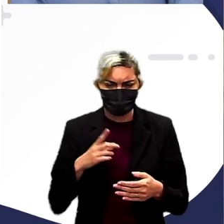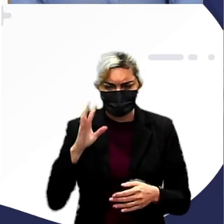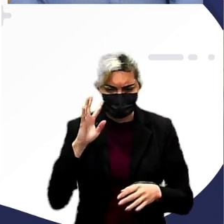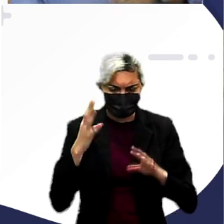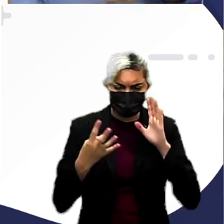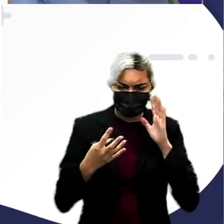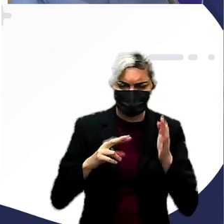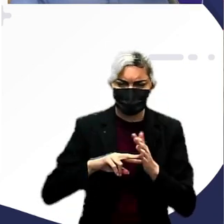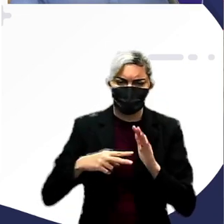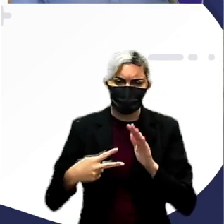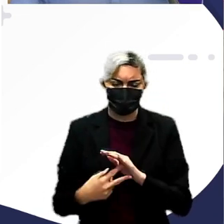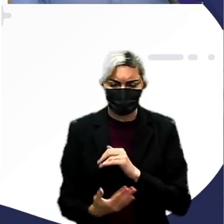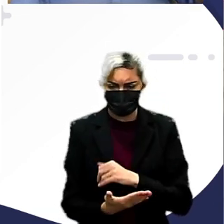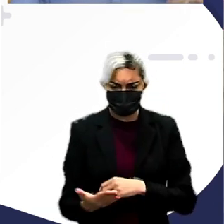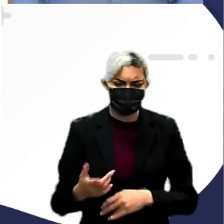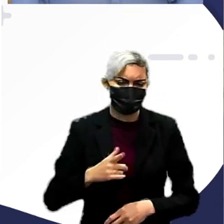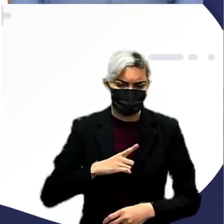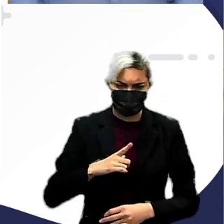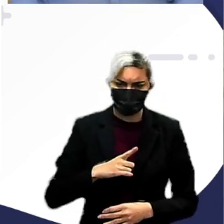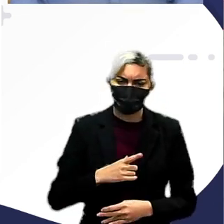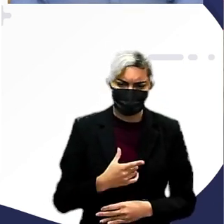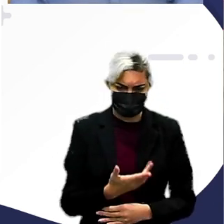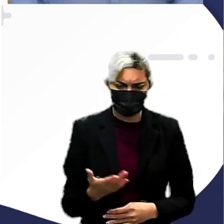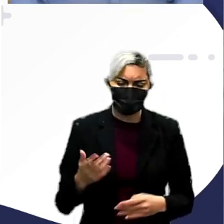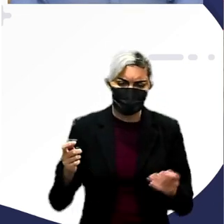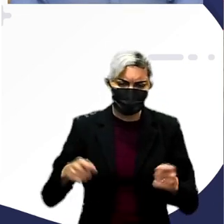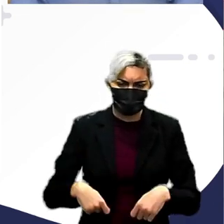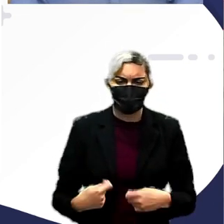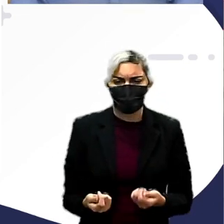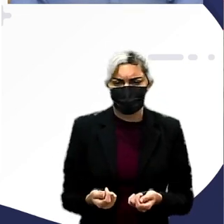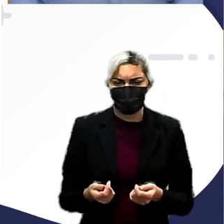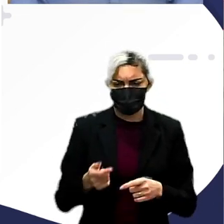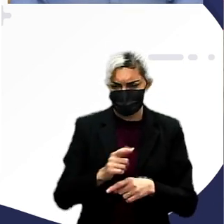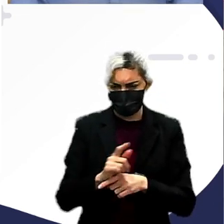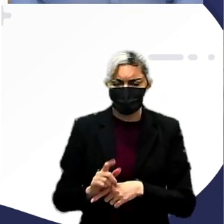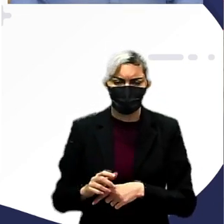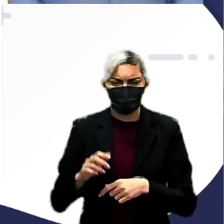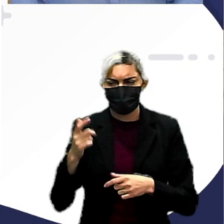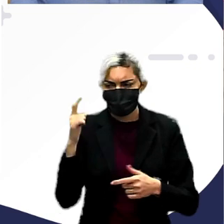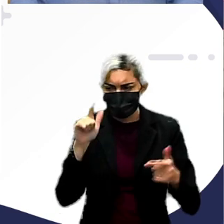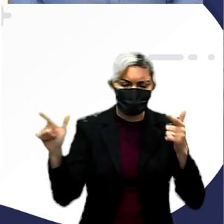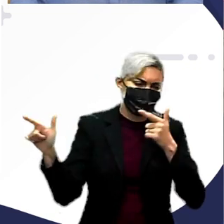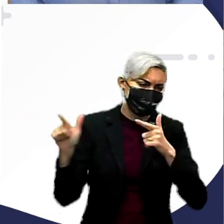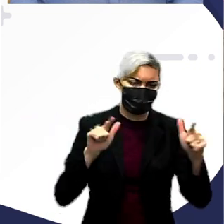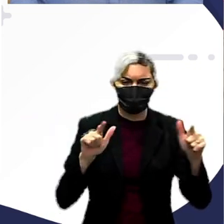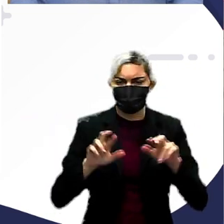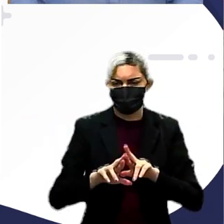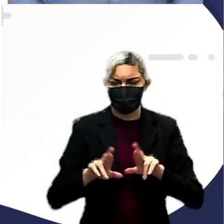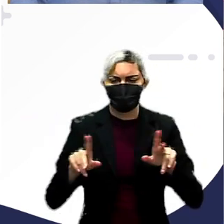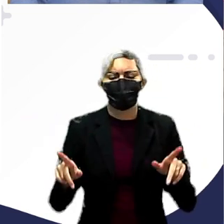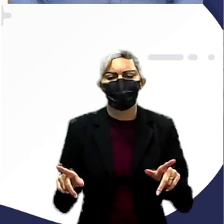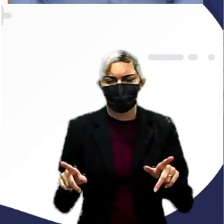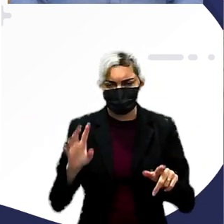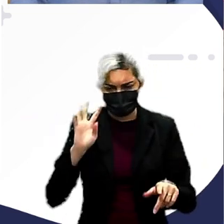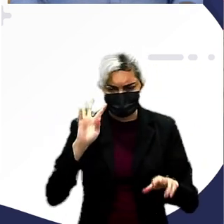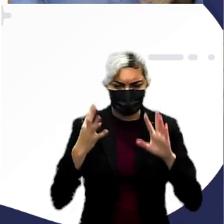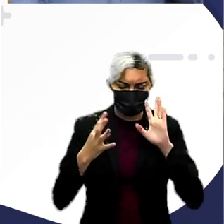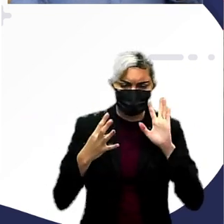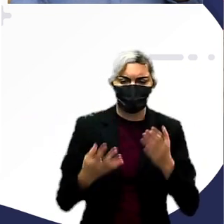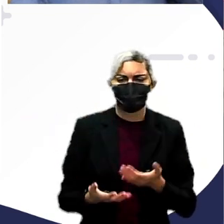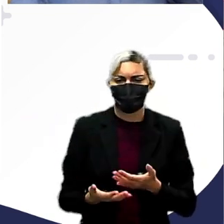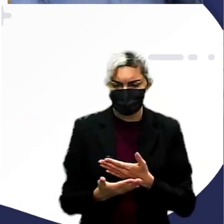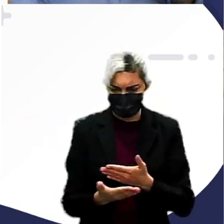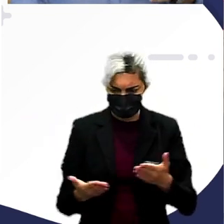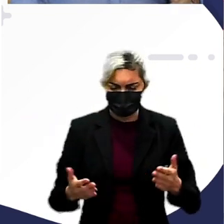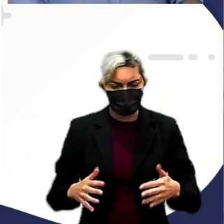soluções significa você ter aí a possibilidade de gerar alternativas diferenciadas de resolução.